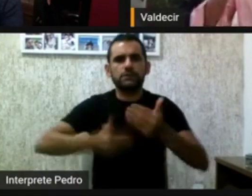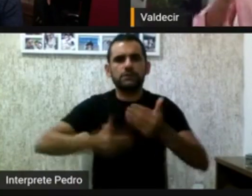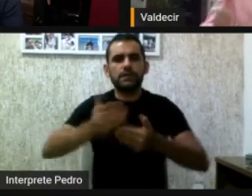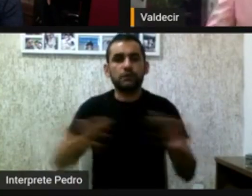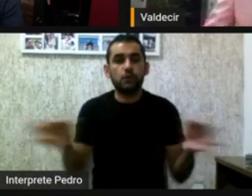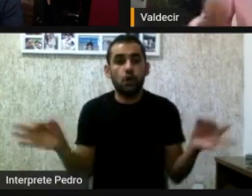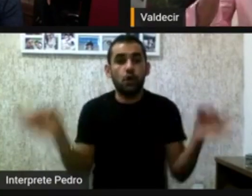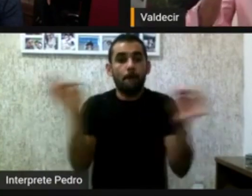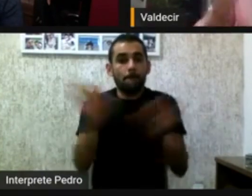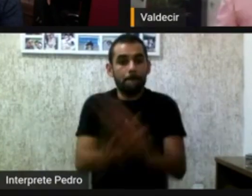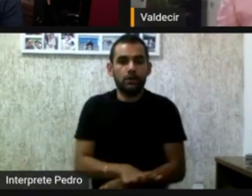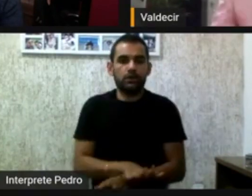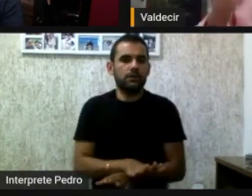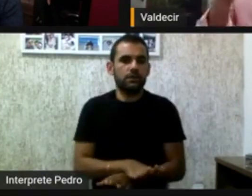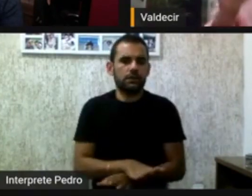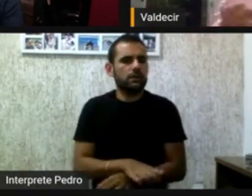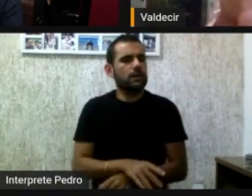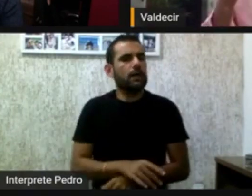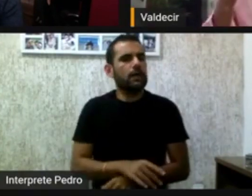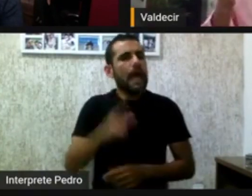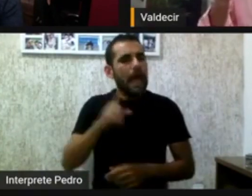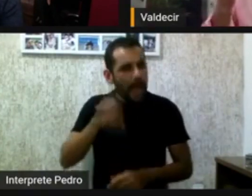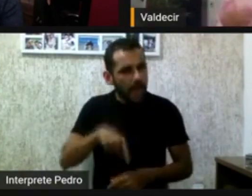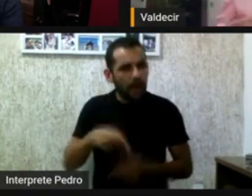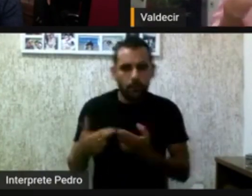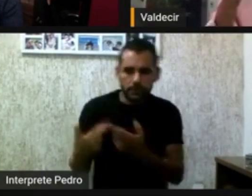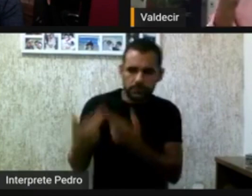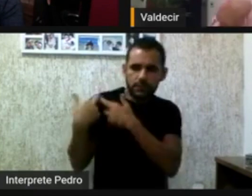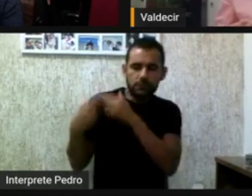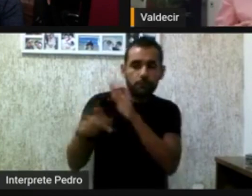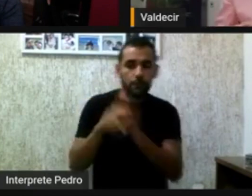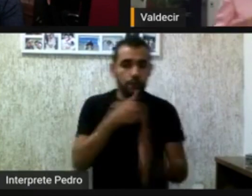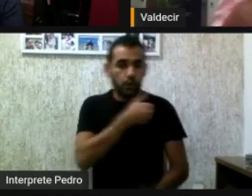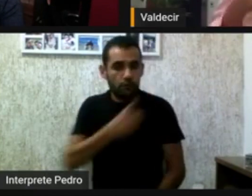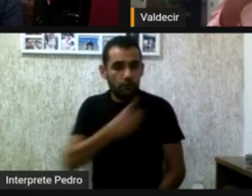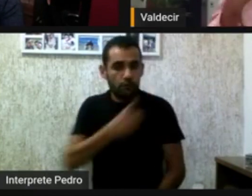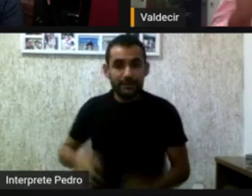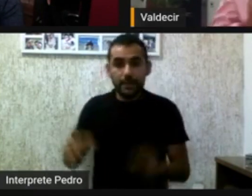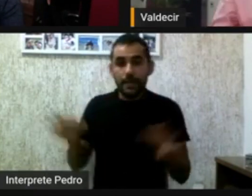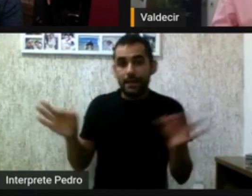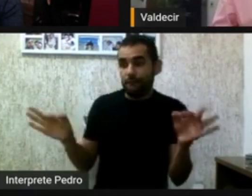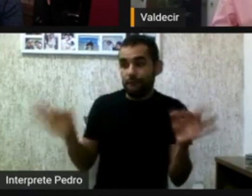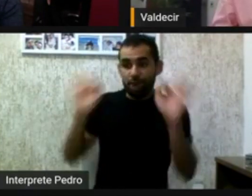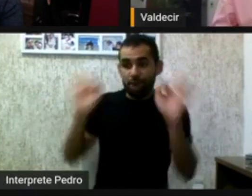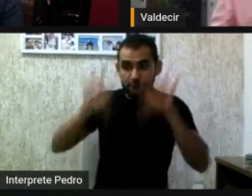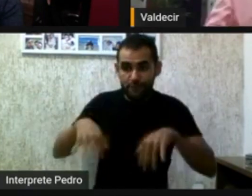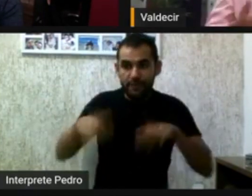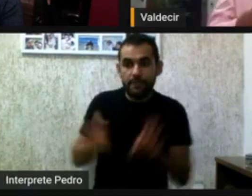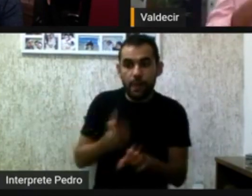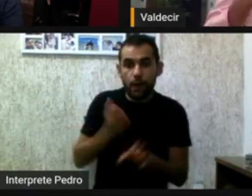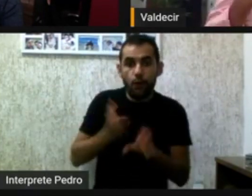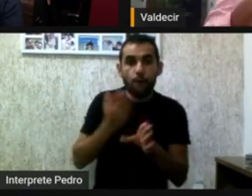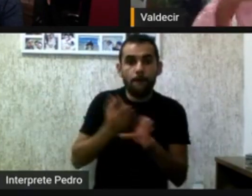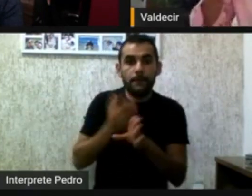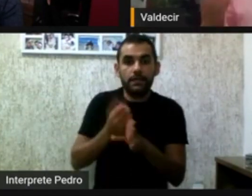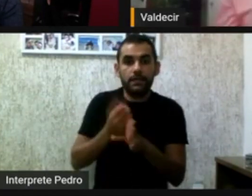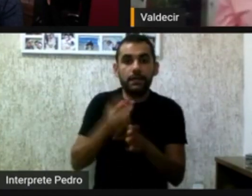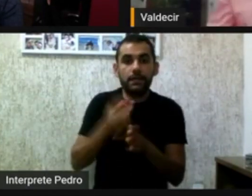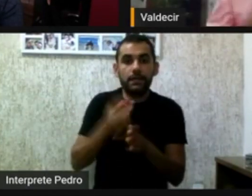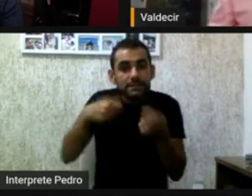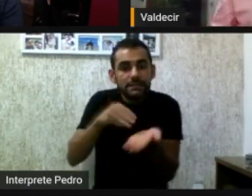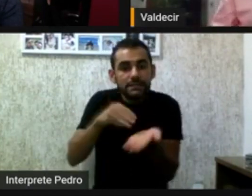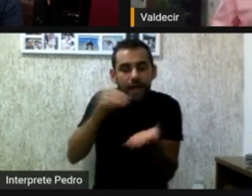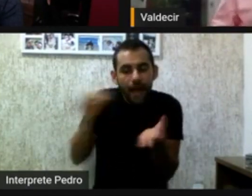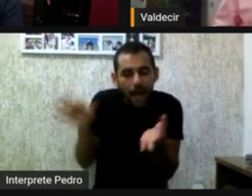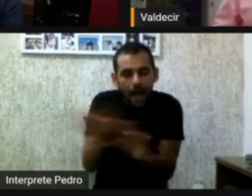Isso é compromisso de governo. Terminar essas obras inacabadas, nós não entendemos por que elas